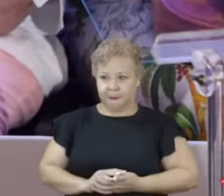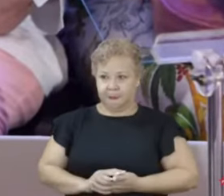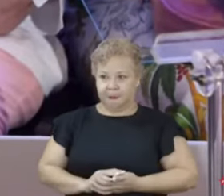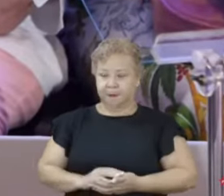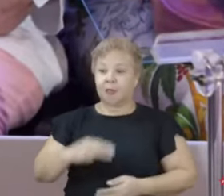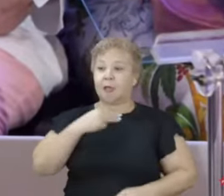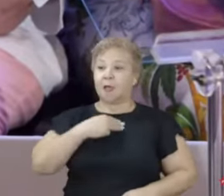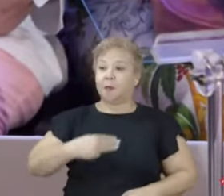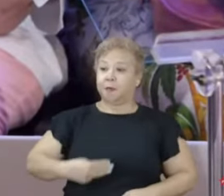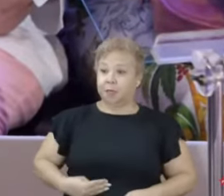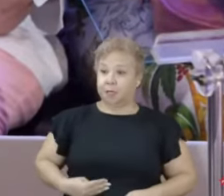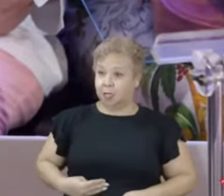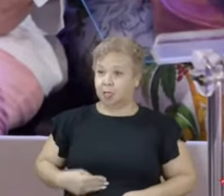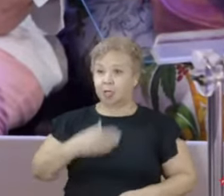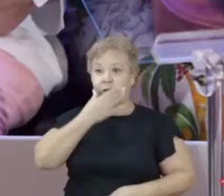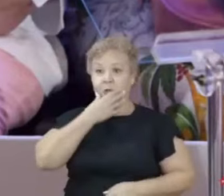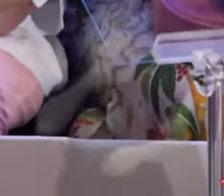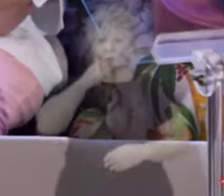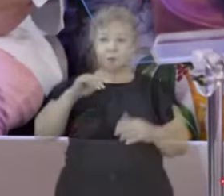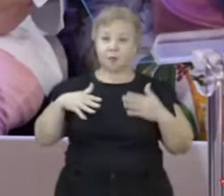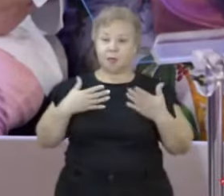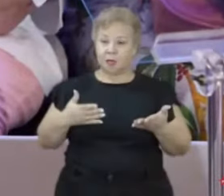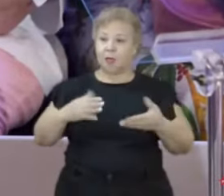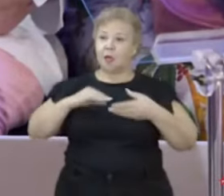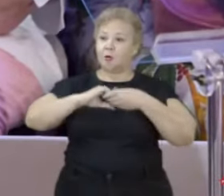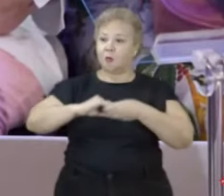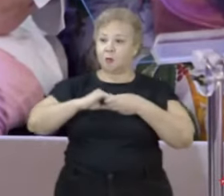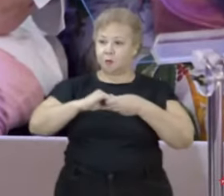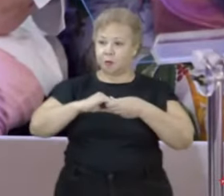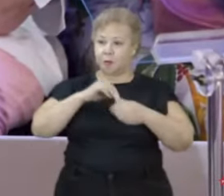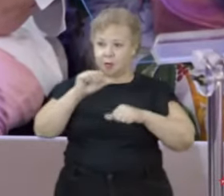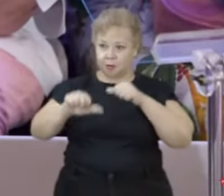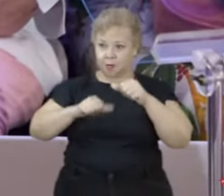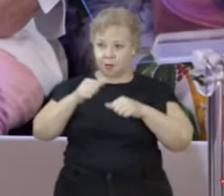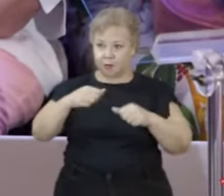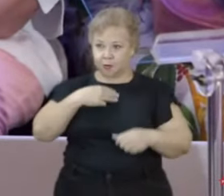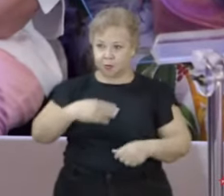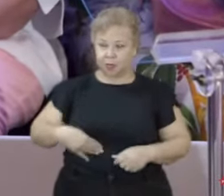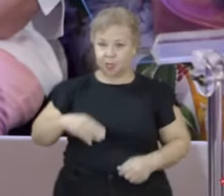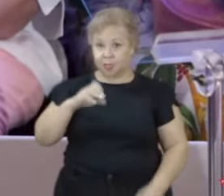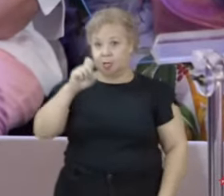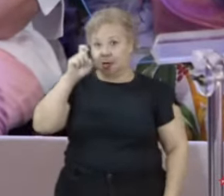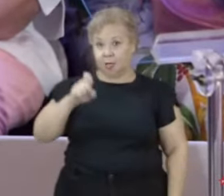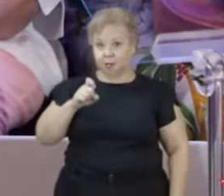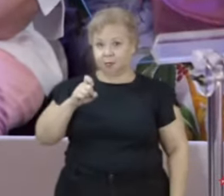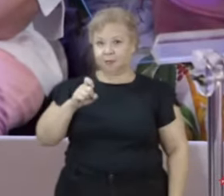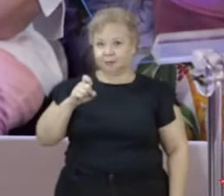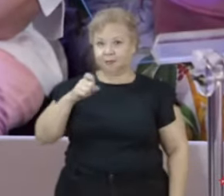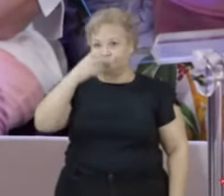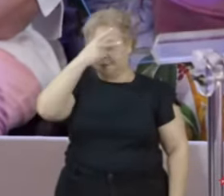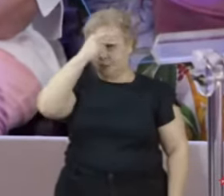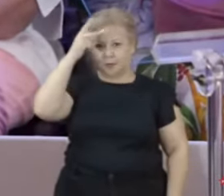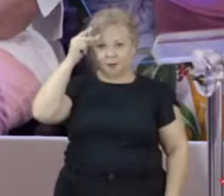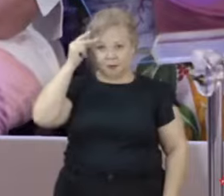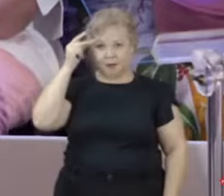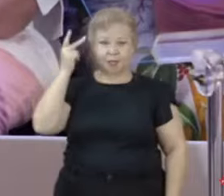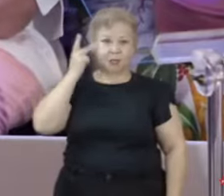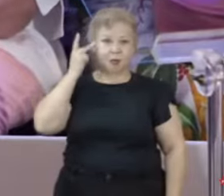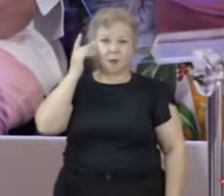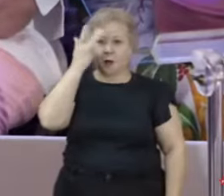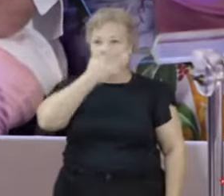ministros e ministras, aos quais eu cumprimento através do ministro e ex-prefeito de São Paulo, Fernando